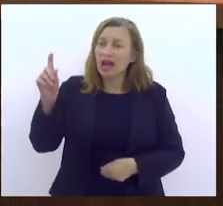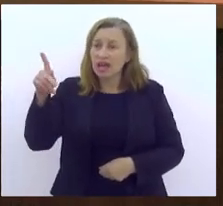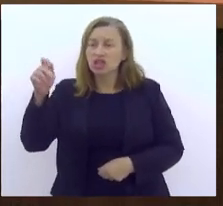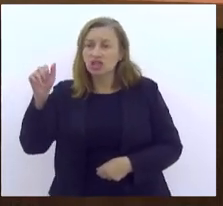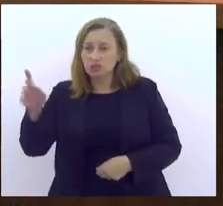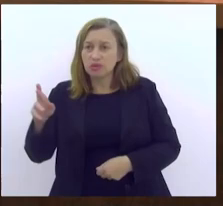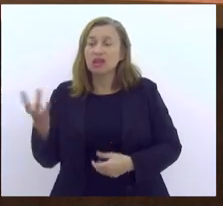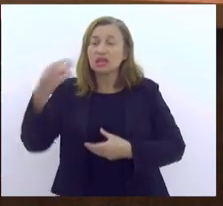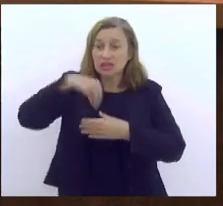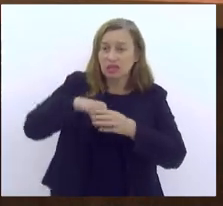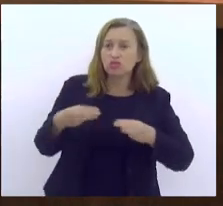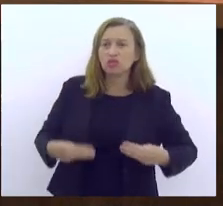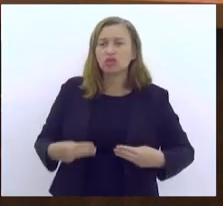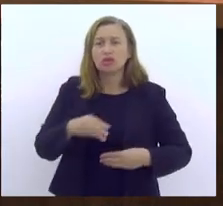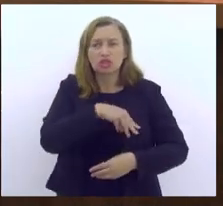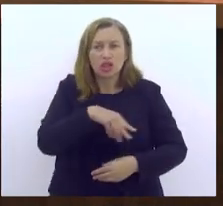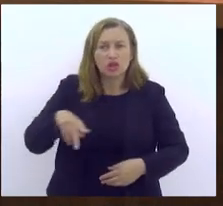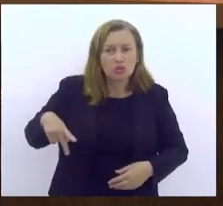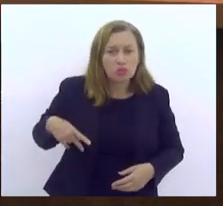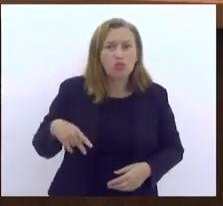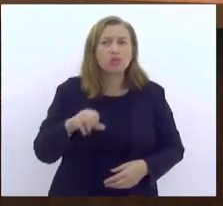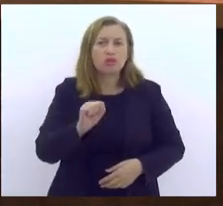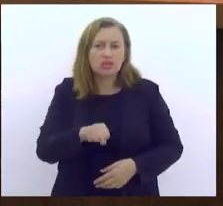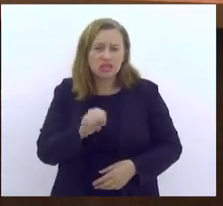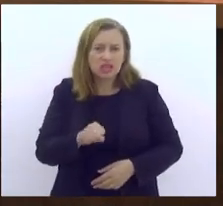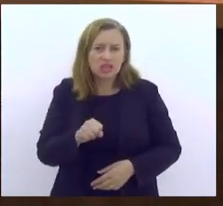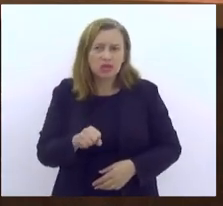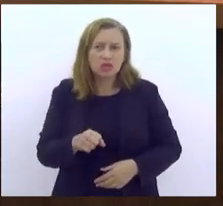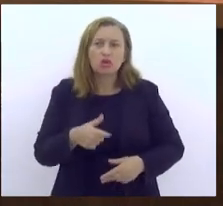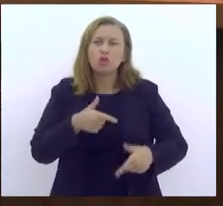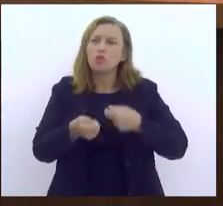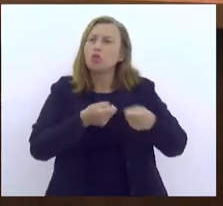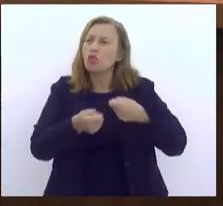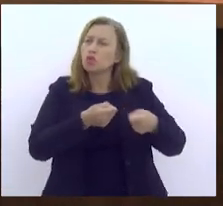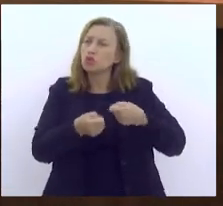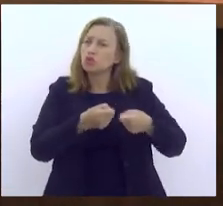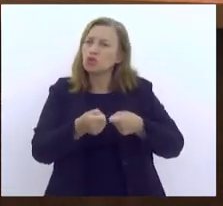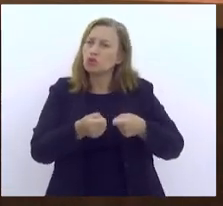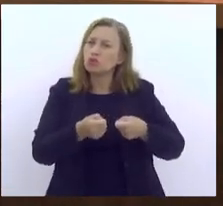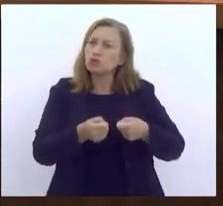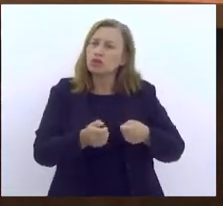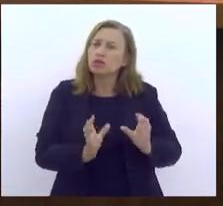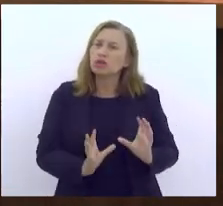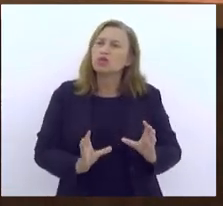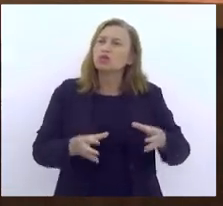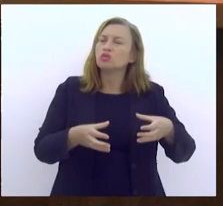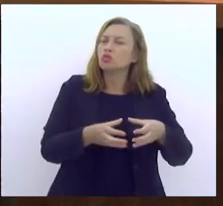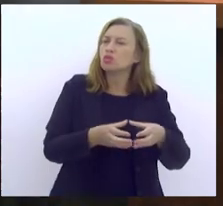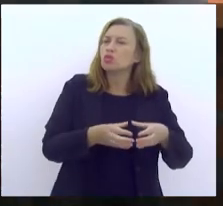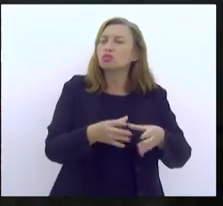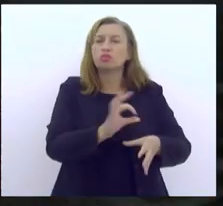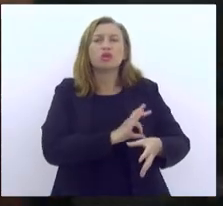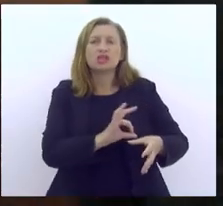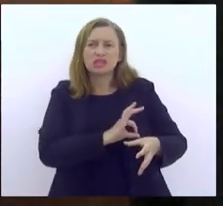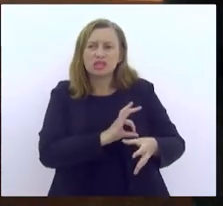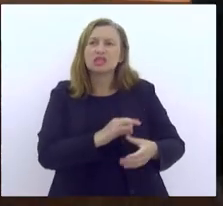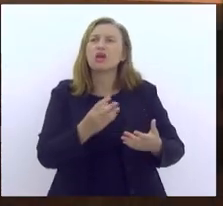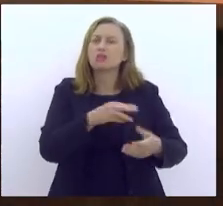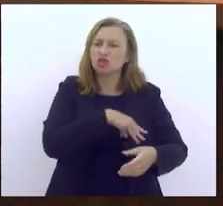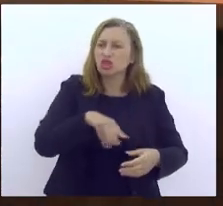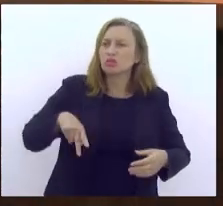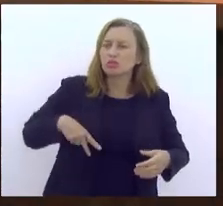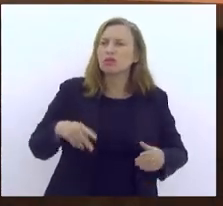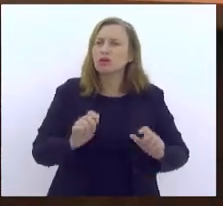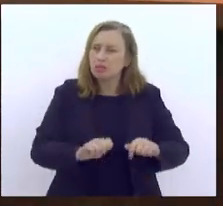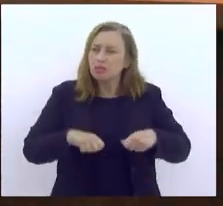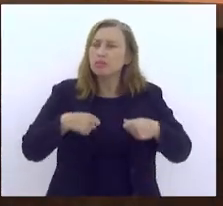do Ministério Público. O Ministério Público exerce o controle externo da atividade policial. O Ministério Público precisa agir